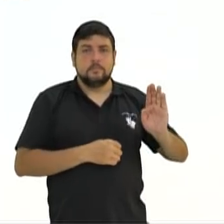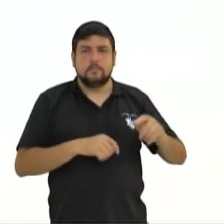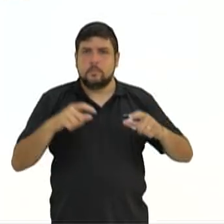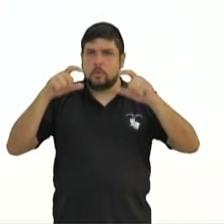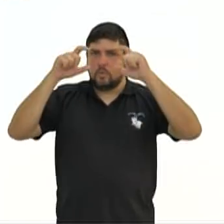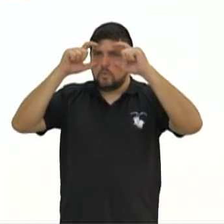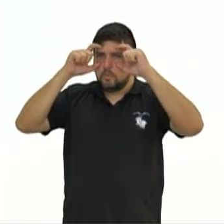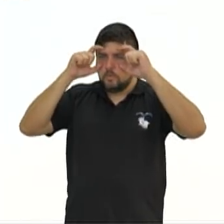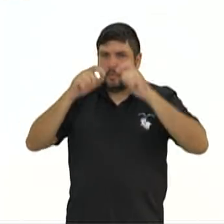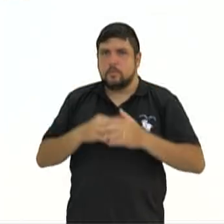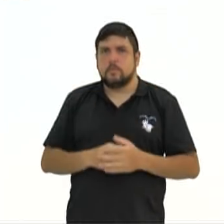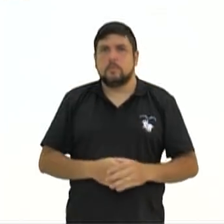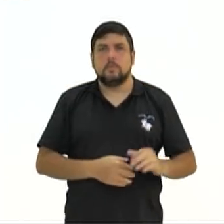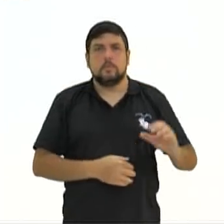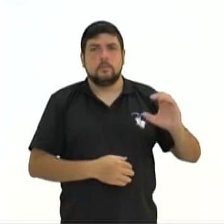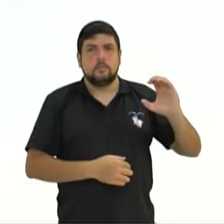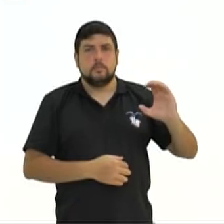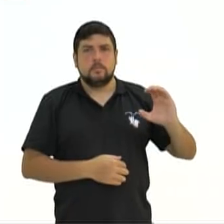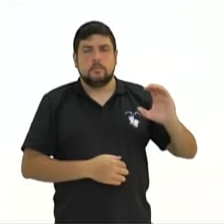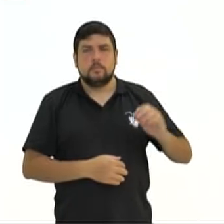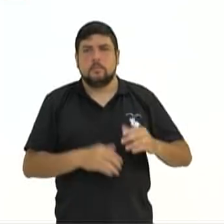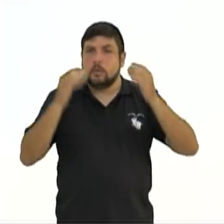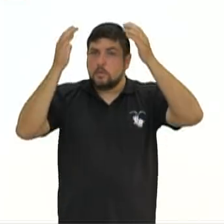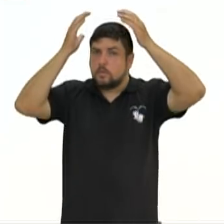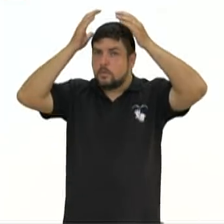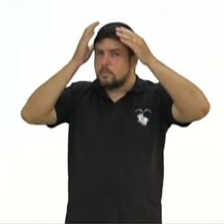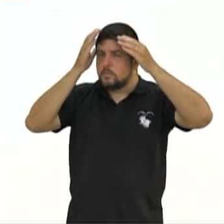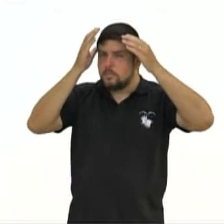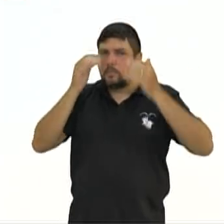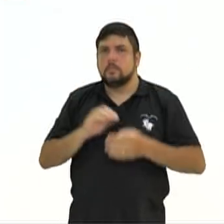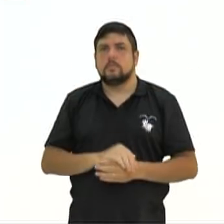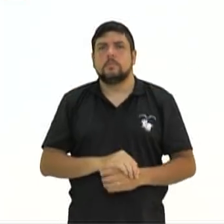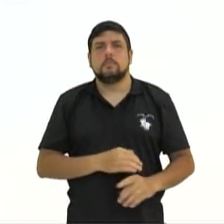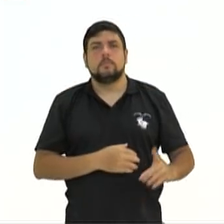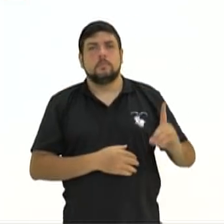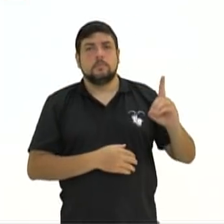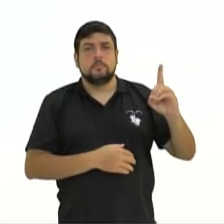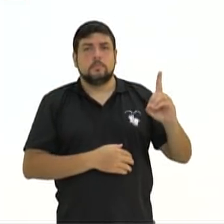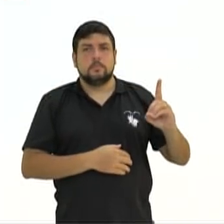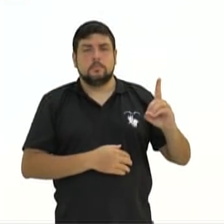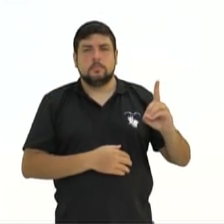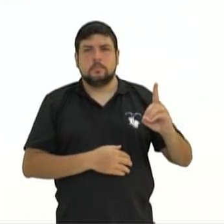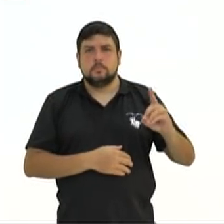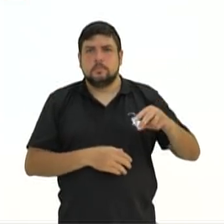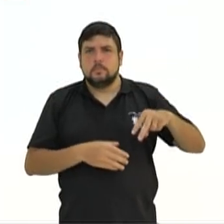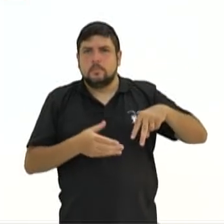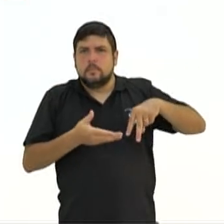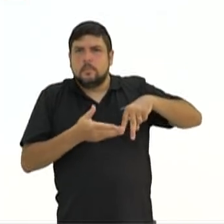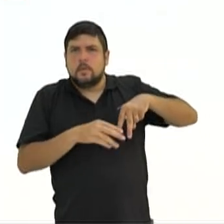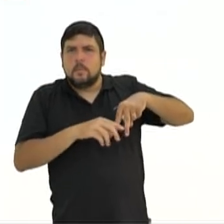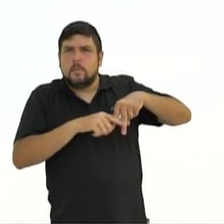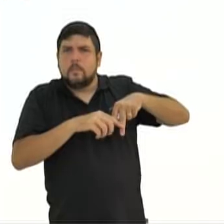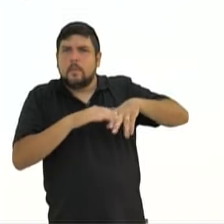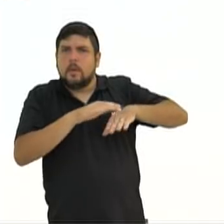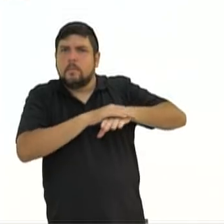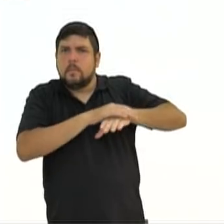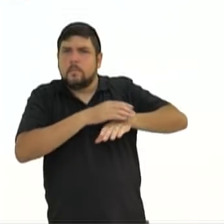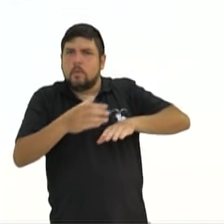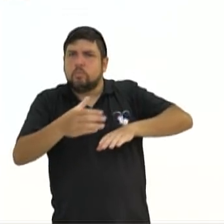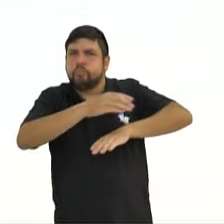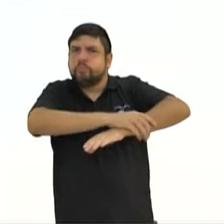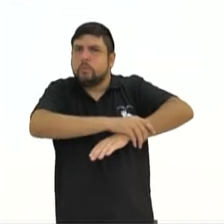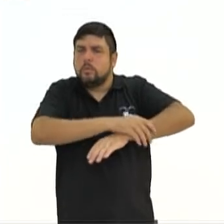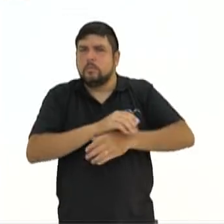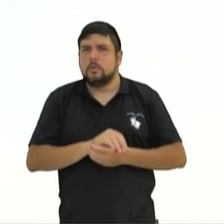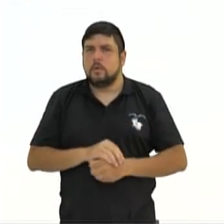de proteção. Alternativa C, o capacete. Alternativa D, as caneleiras. Vamos dar um